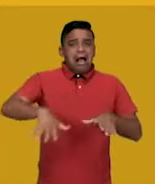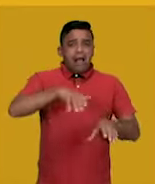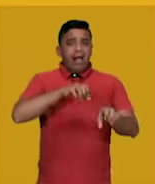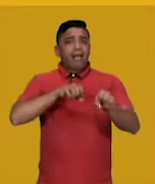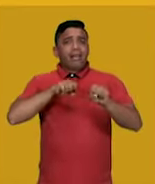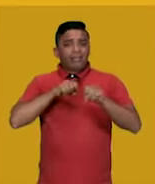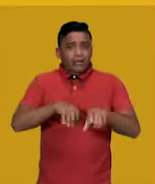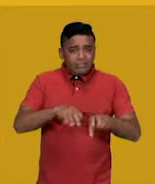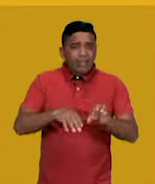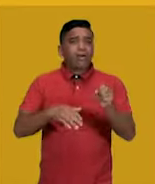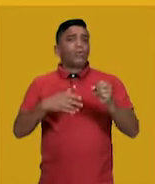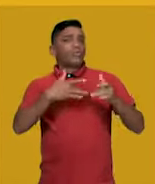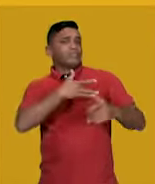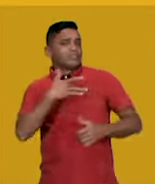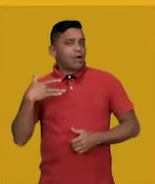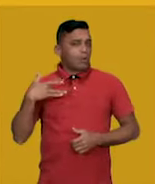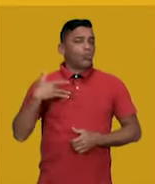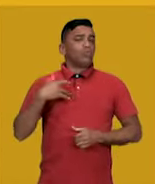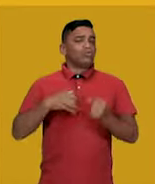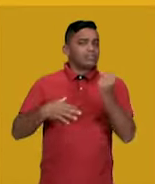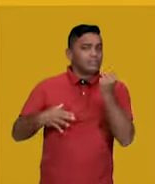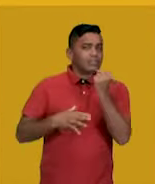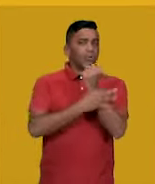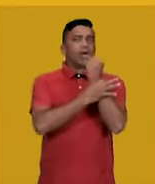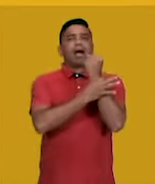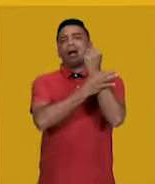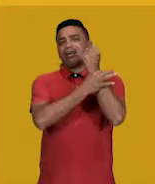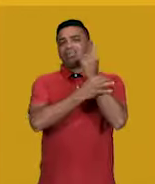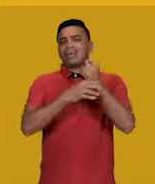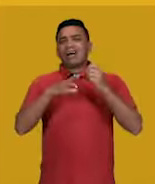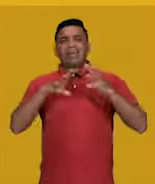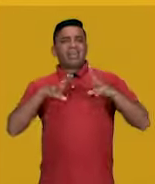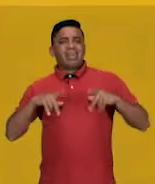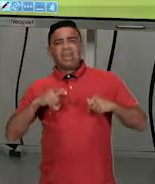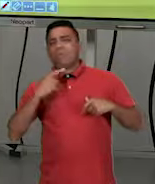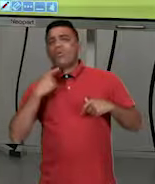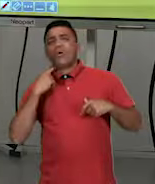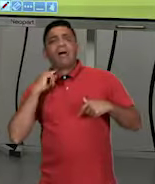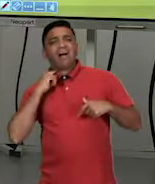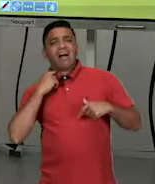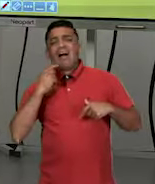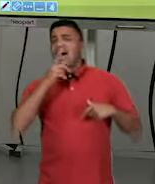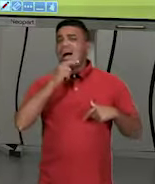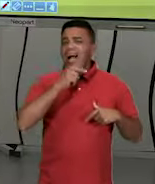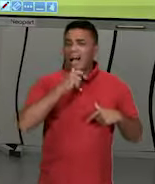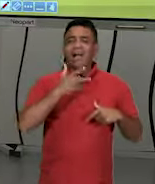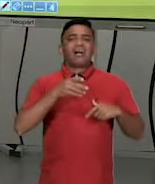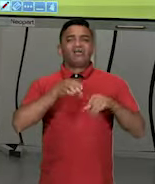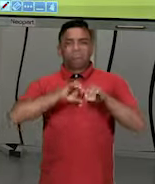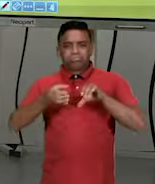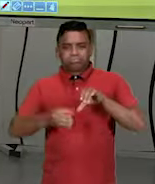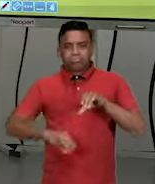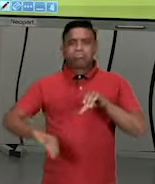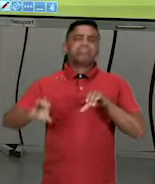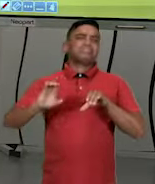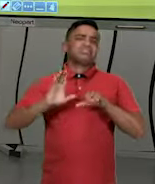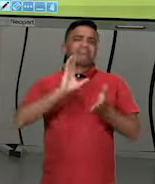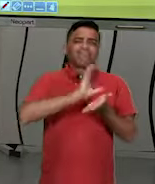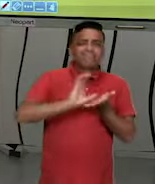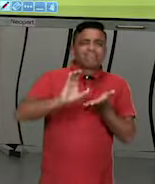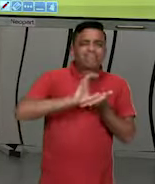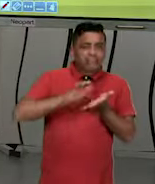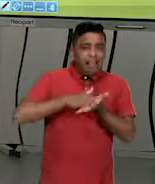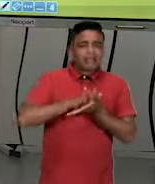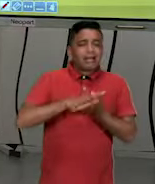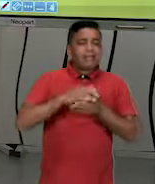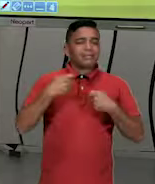segurança, saneamento básico, emprego, etc. Vejam bem então, olha, nós